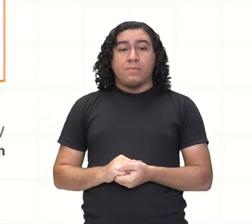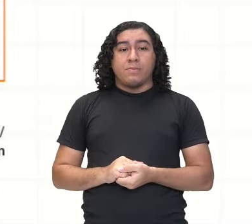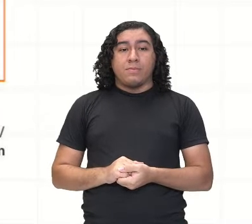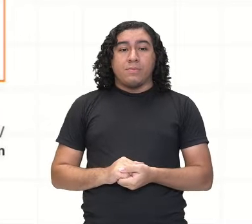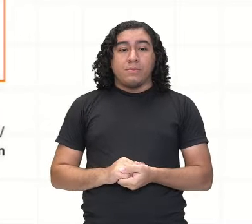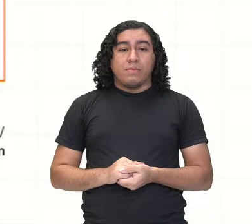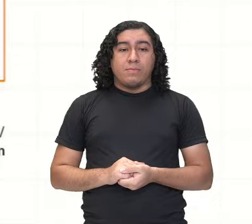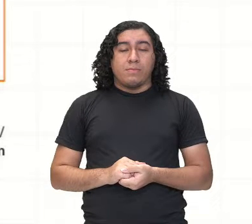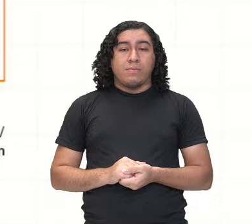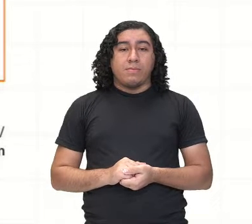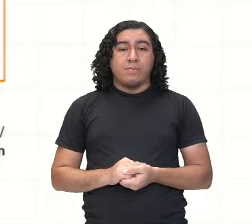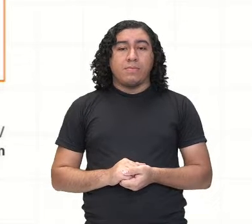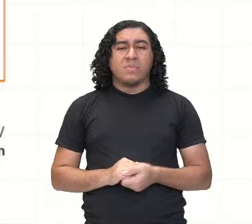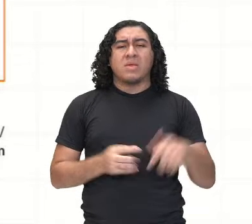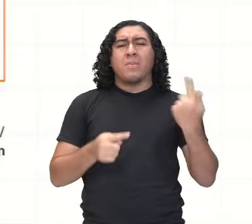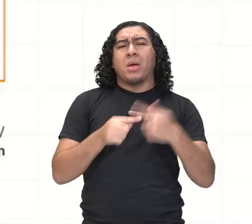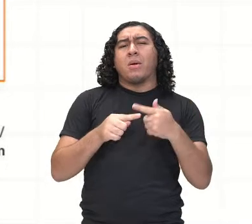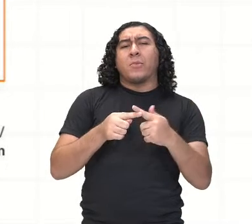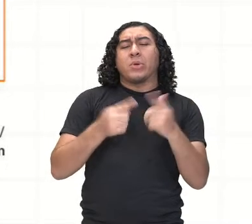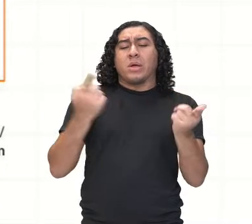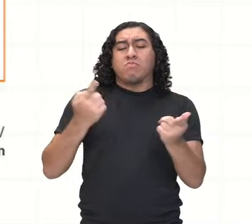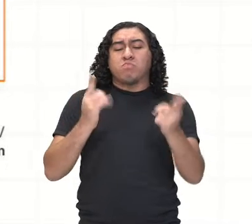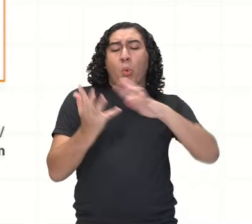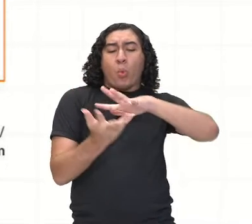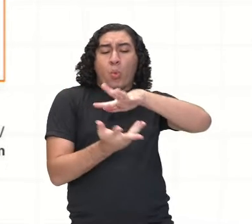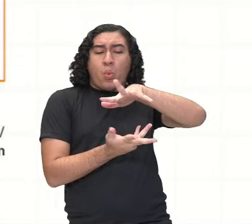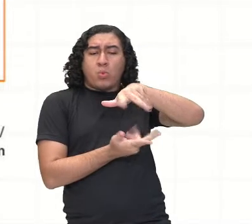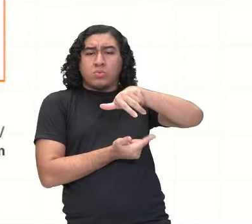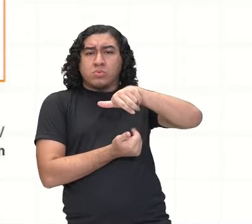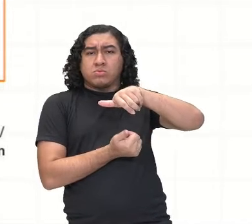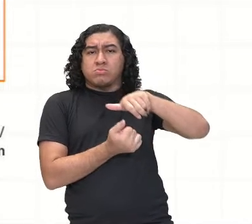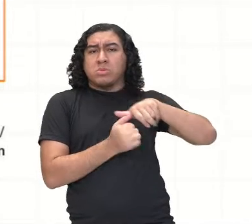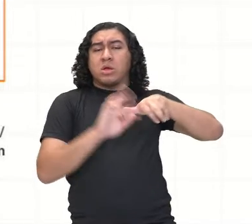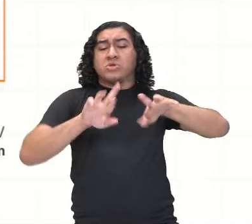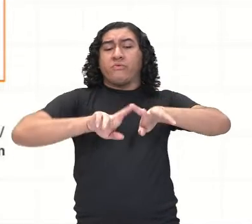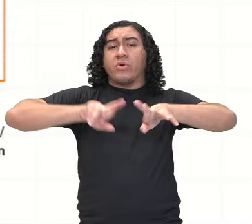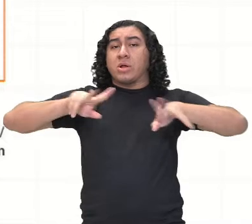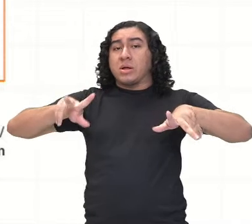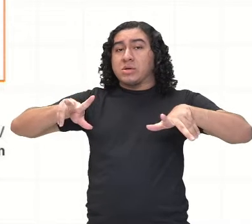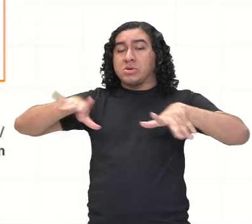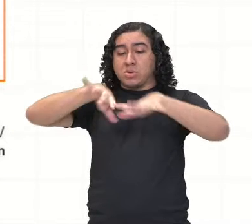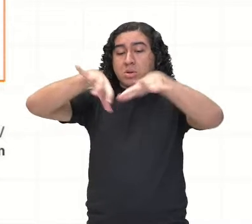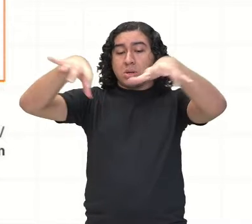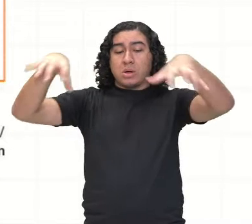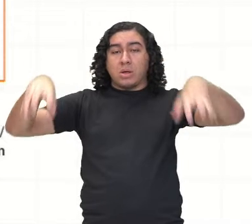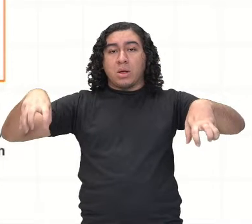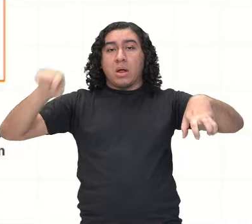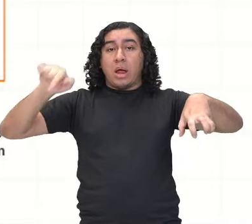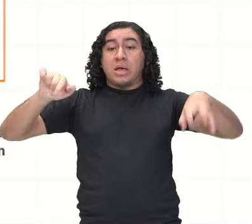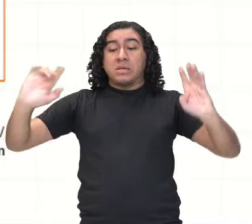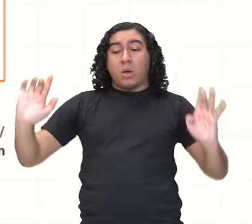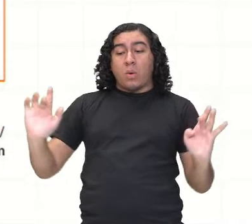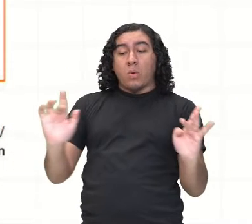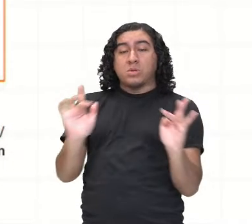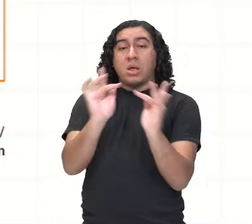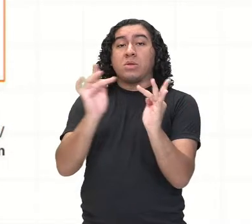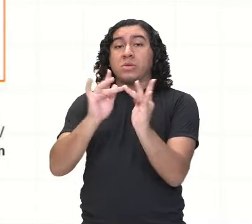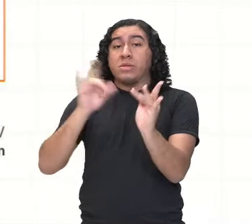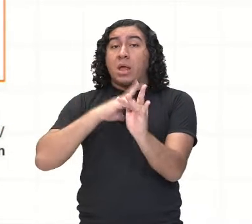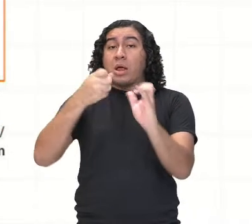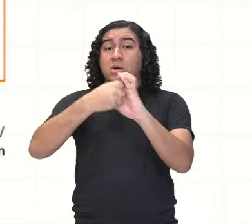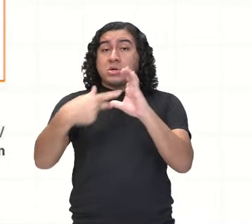temos, por que mundos diferentes? Porque esse encontro, ele vai ser destacado, ele vai ser caracterizado por